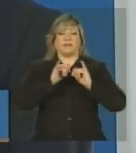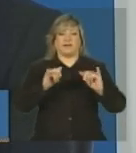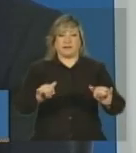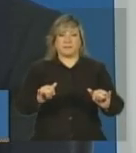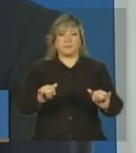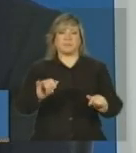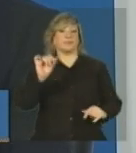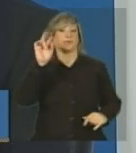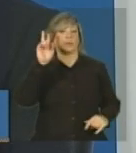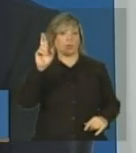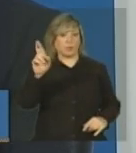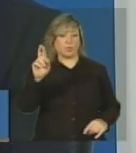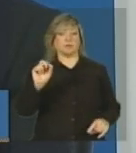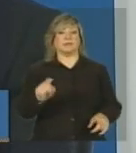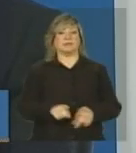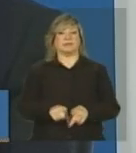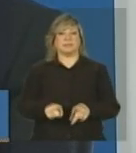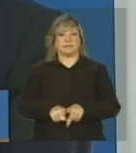o papel